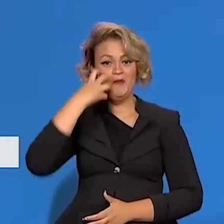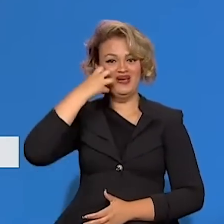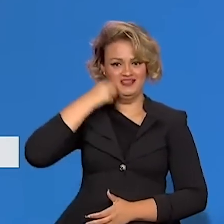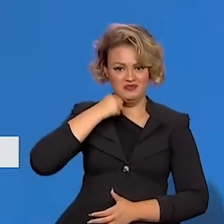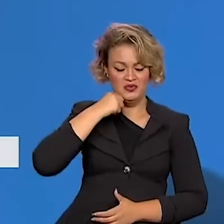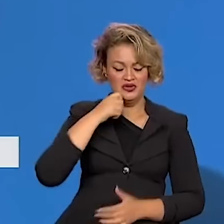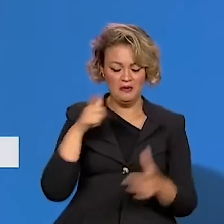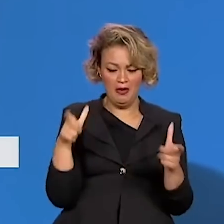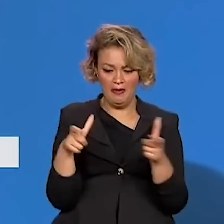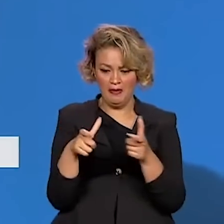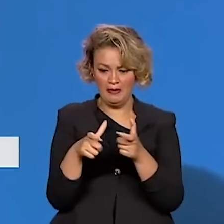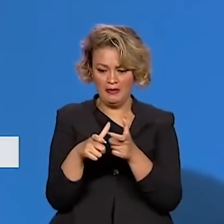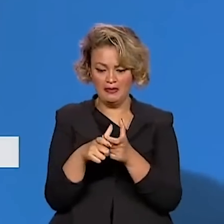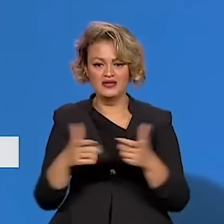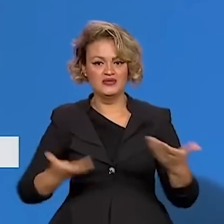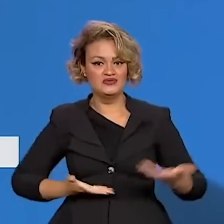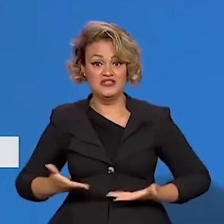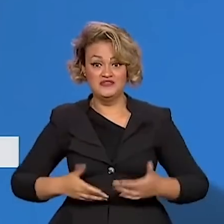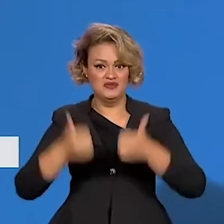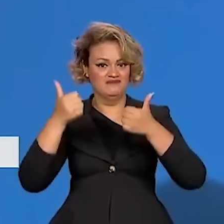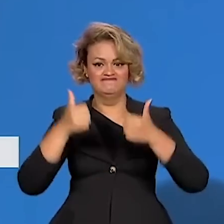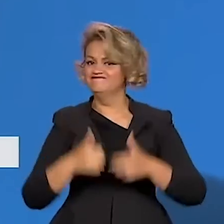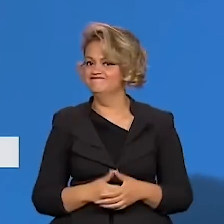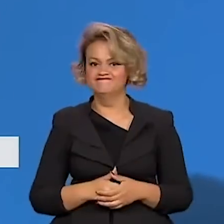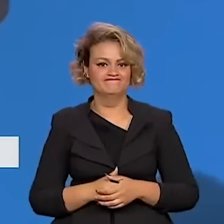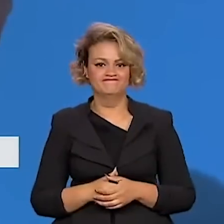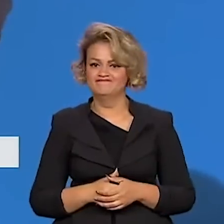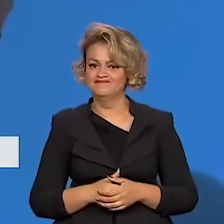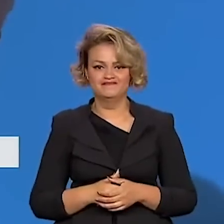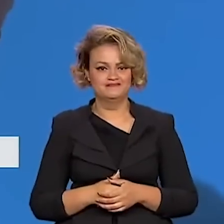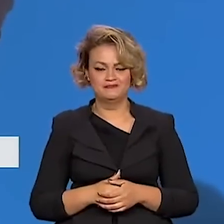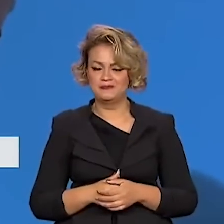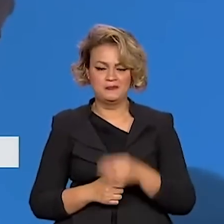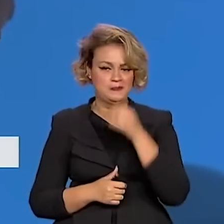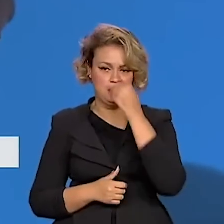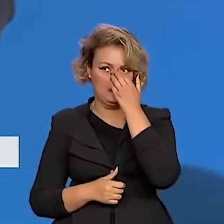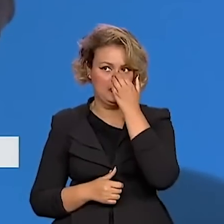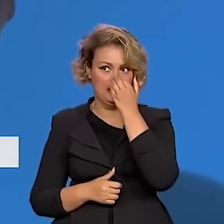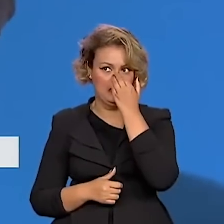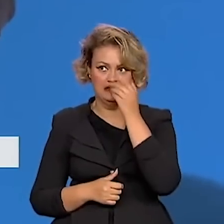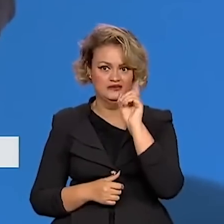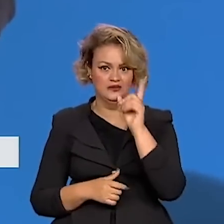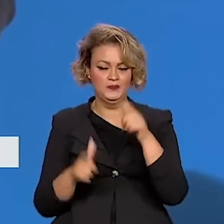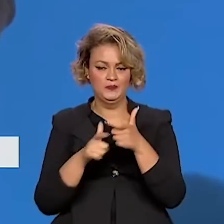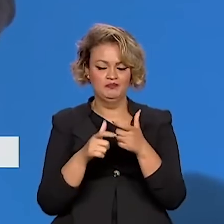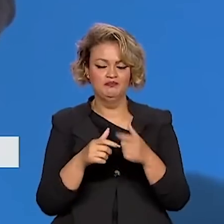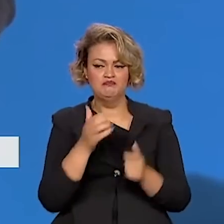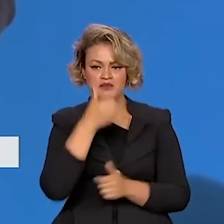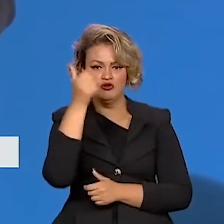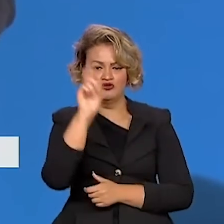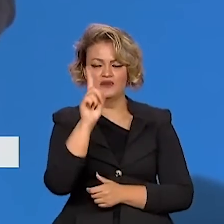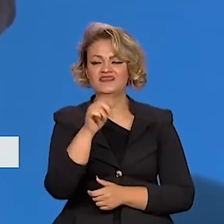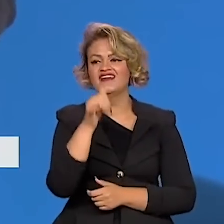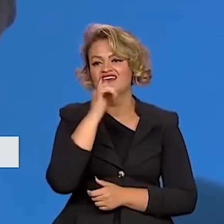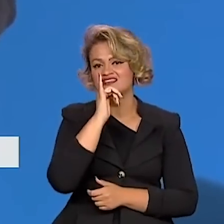e a qualidade do serviço não melhorou eu vou dar um exemplo para você do que aconteceu no